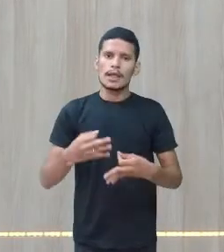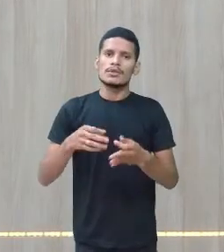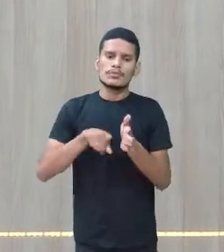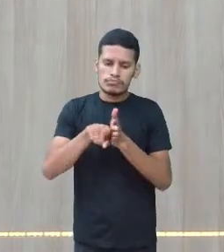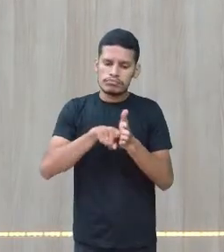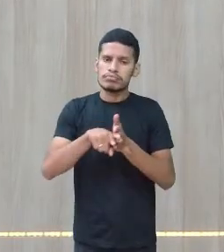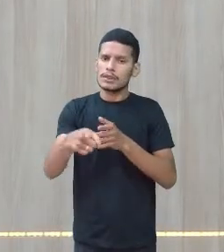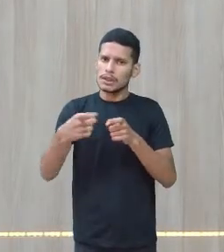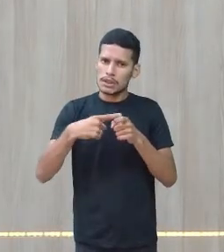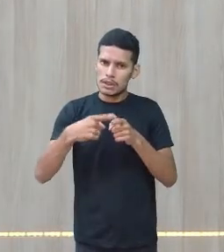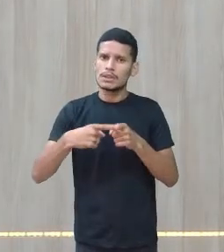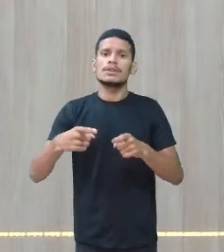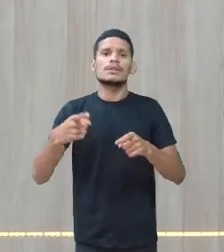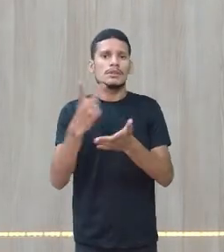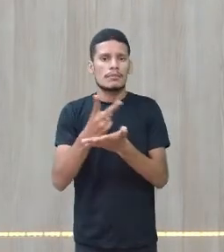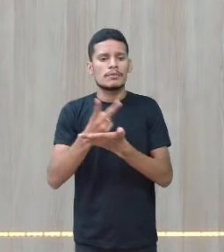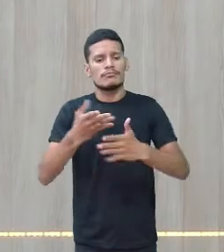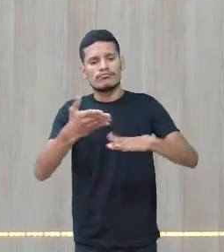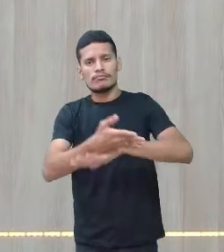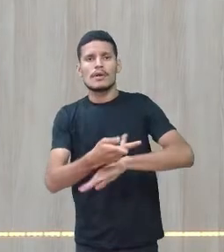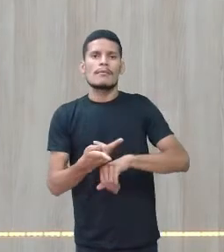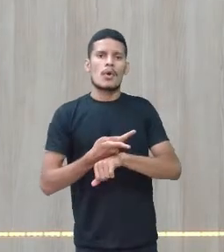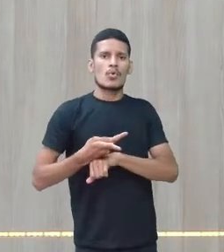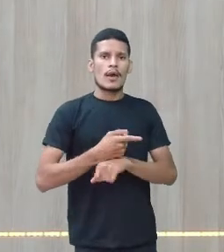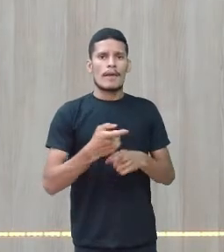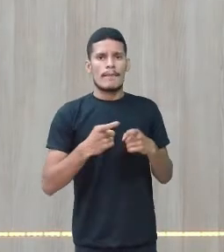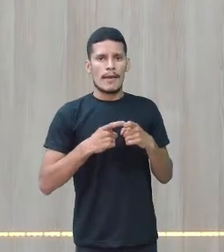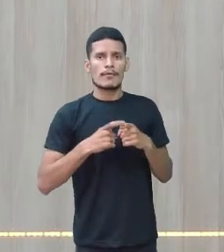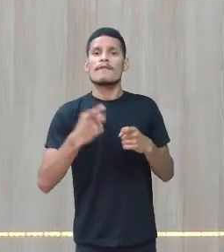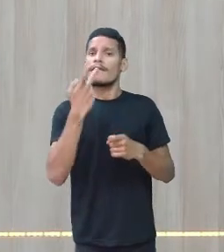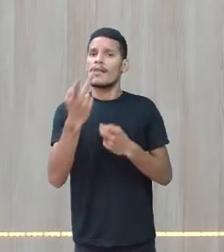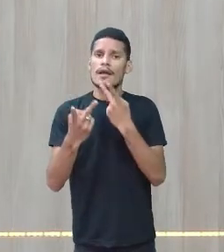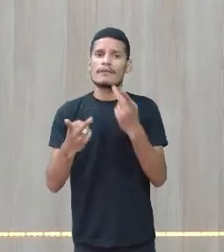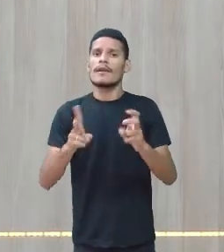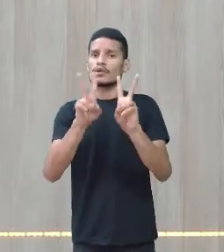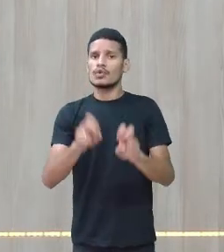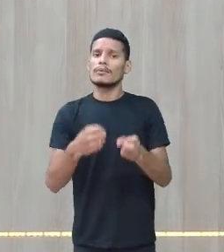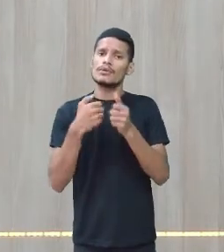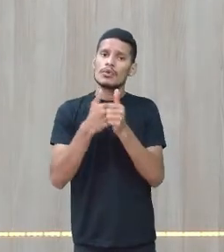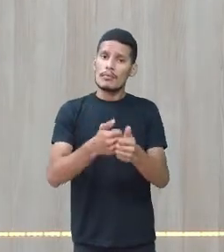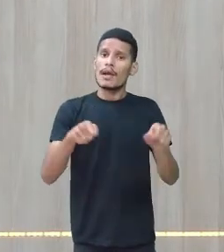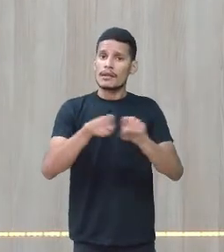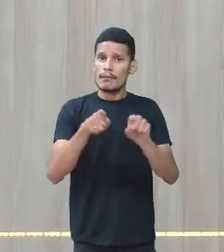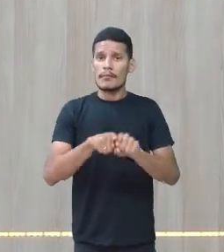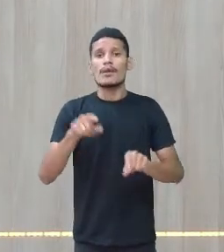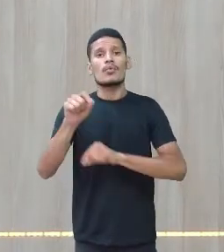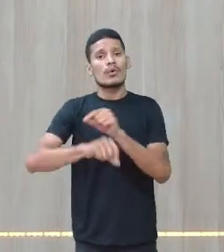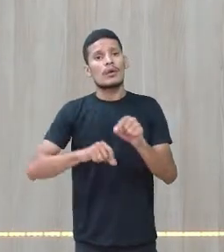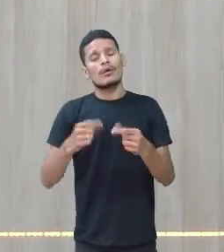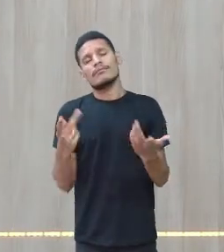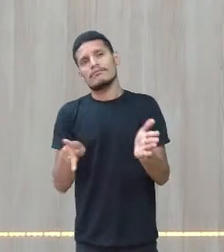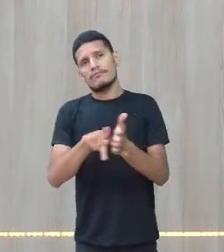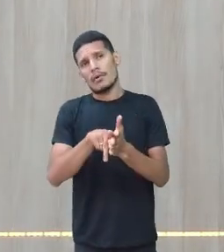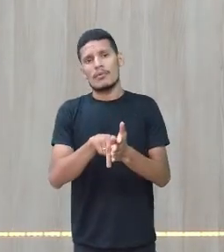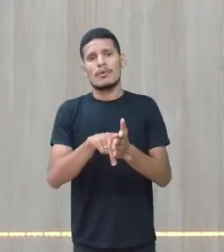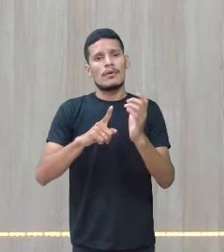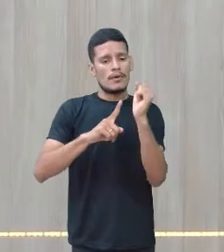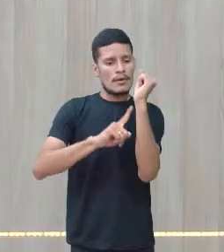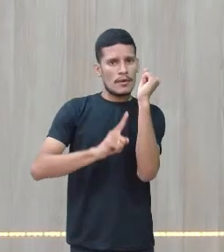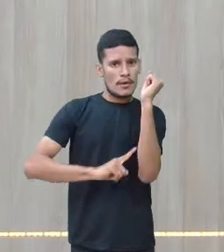dia, procurar sempre um médico, falar da questão aí, acompanhar essa pressão arterial, porque ela também